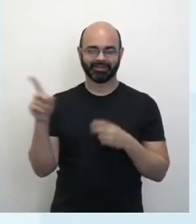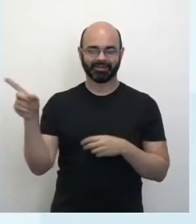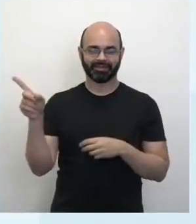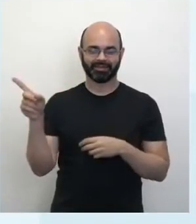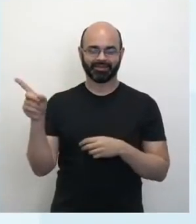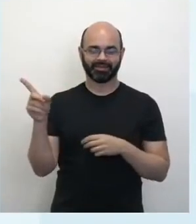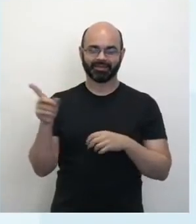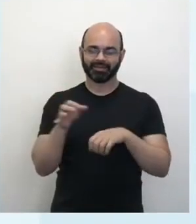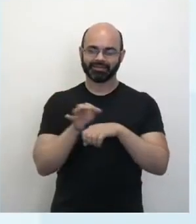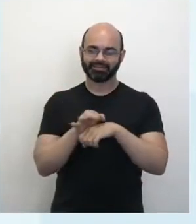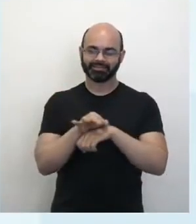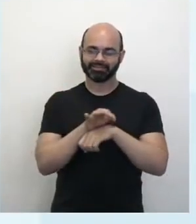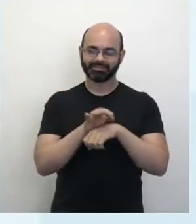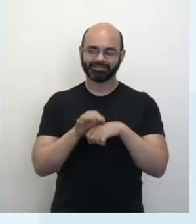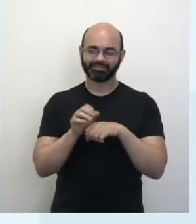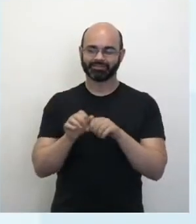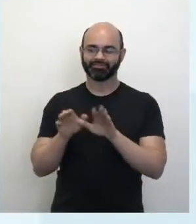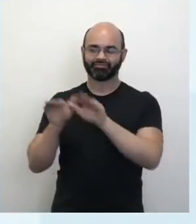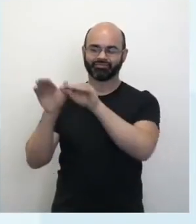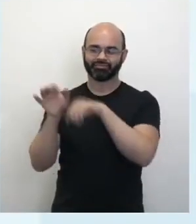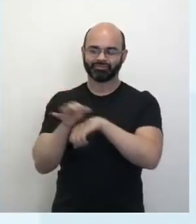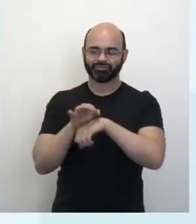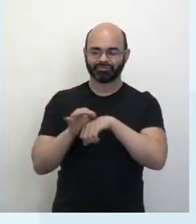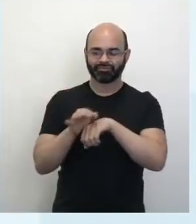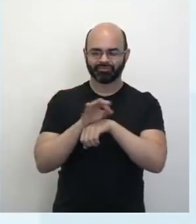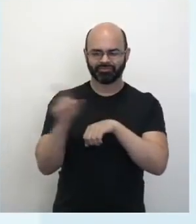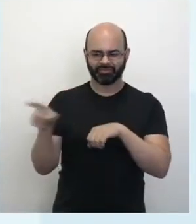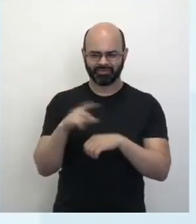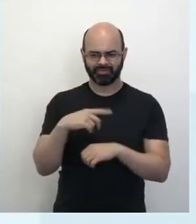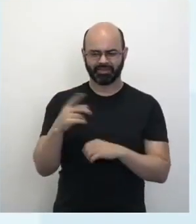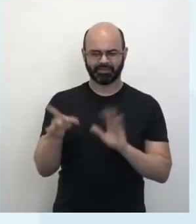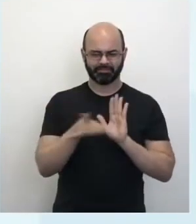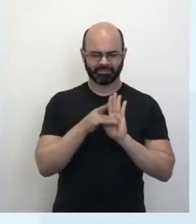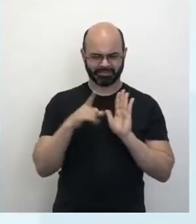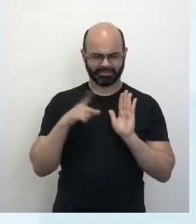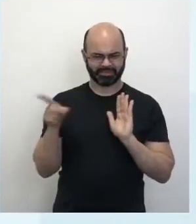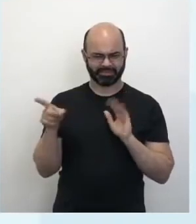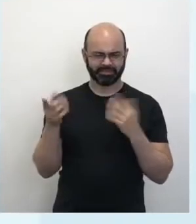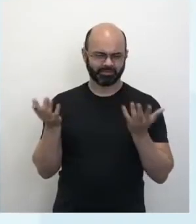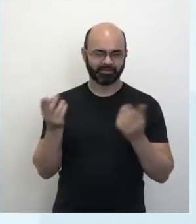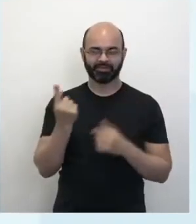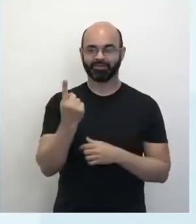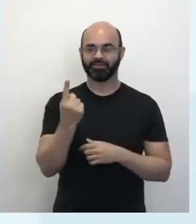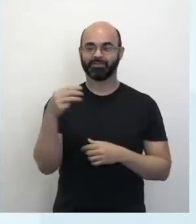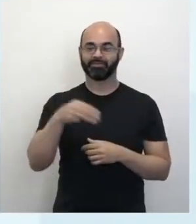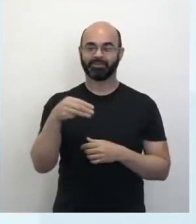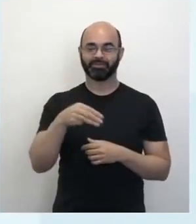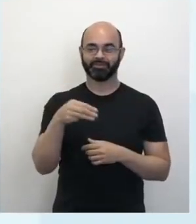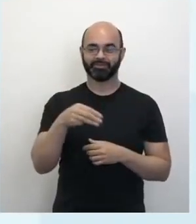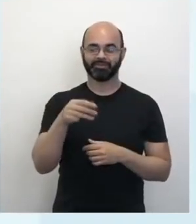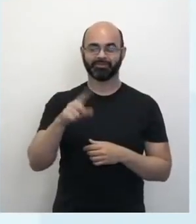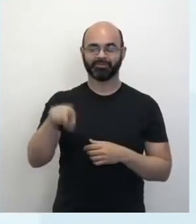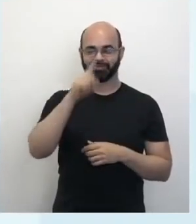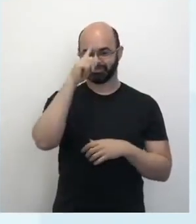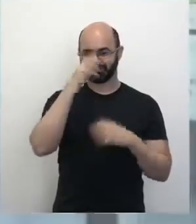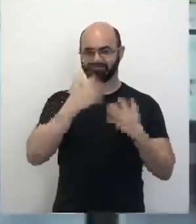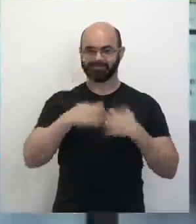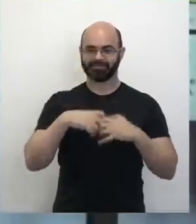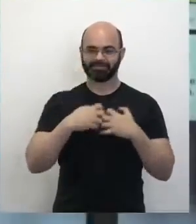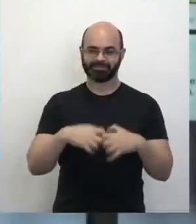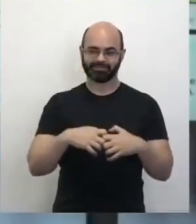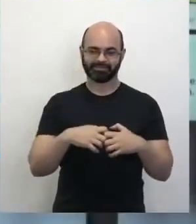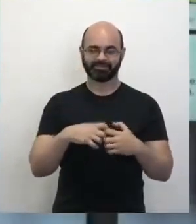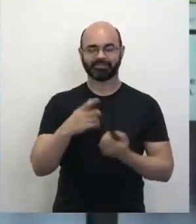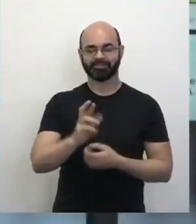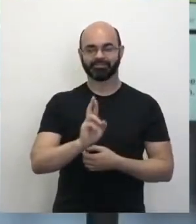Joaninha com o Mauro, se tem alguma personificação? Então, eu vou dar aí 1 minuto para vocês falarem aí, se